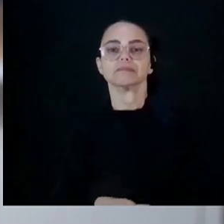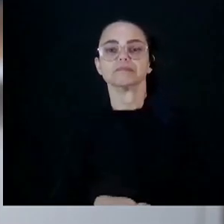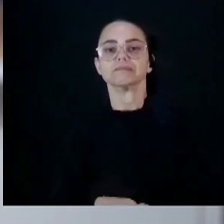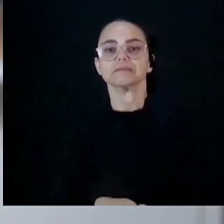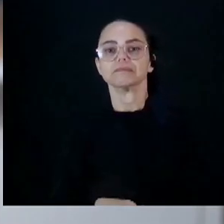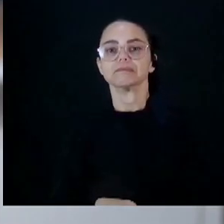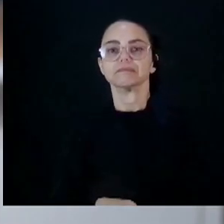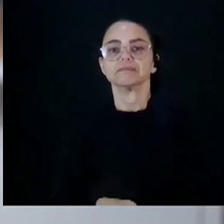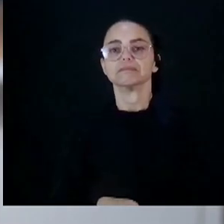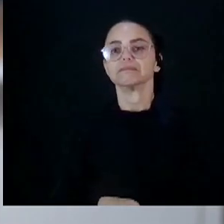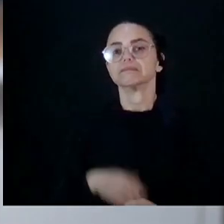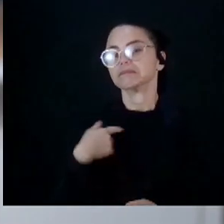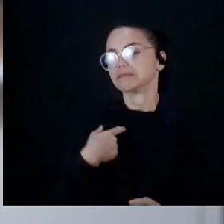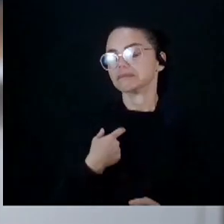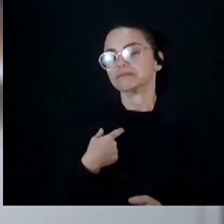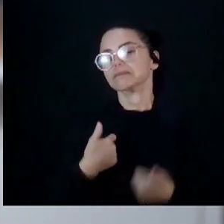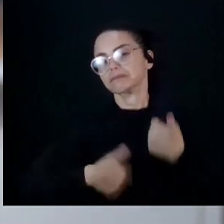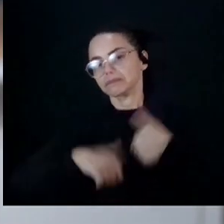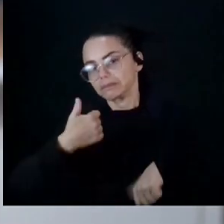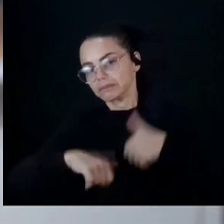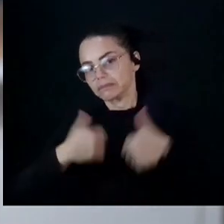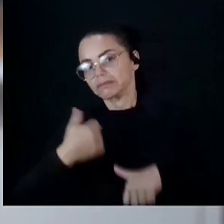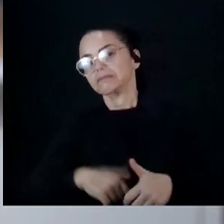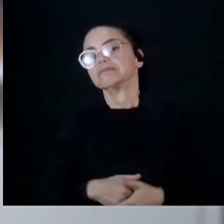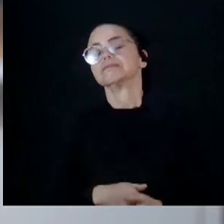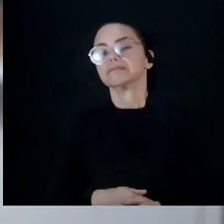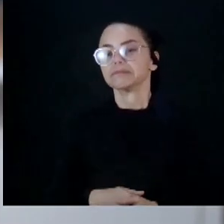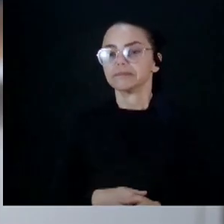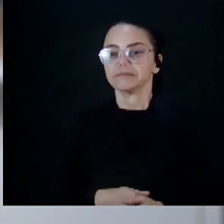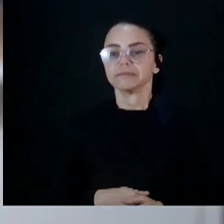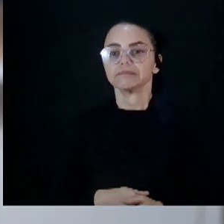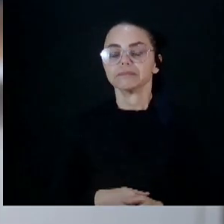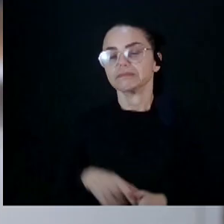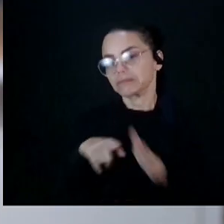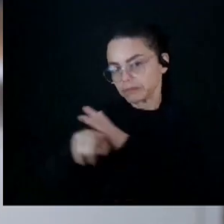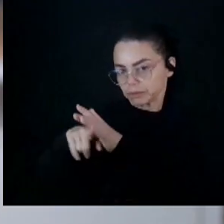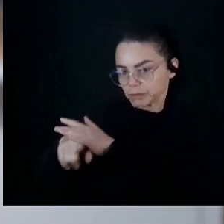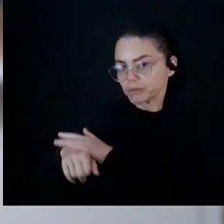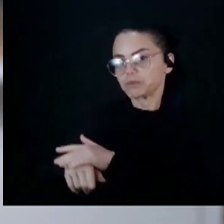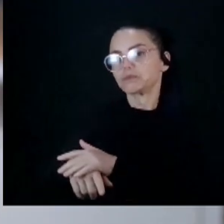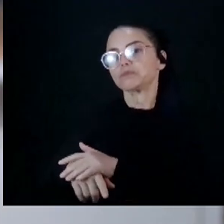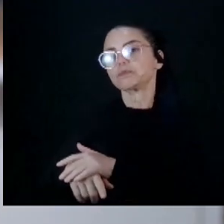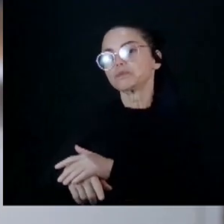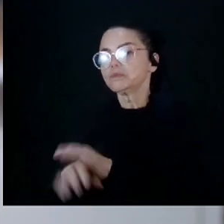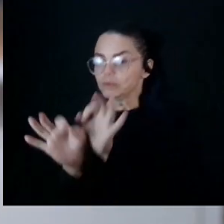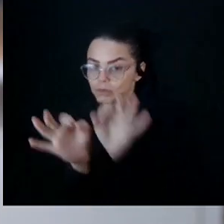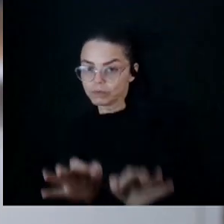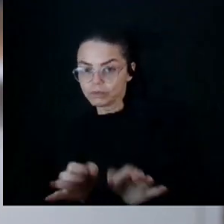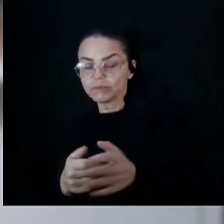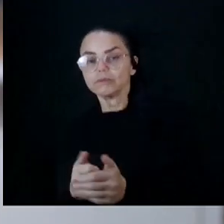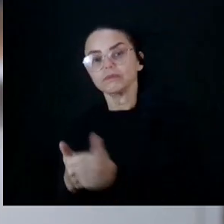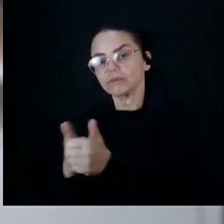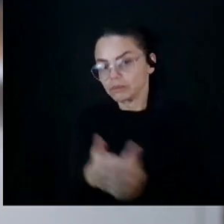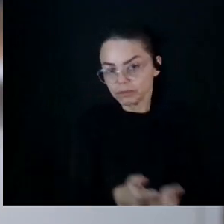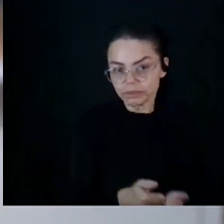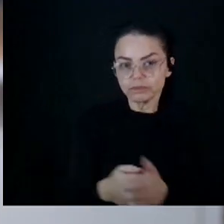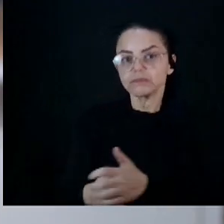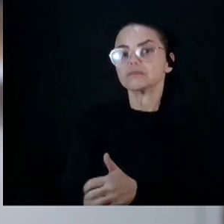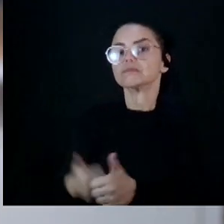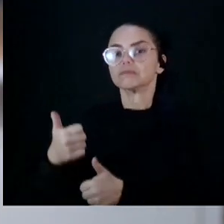Desde essas análises para verificar se uma jogada foi correta, acompanhamento dos